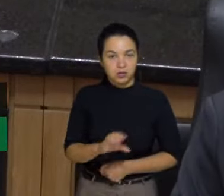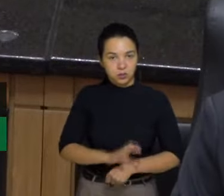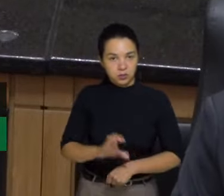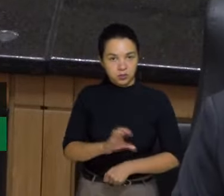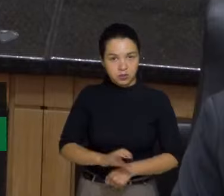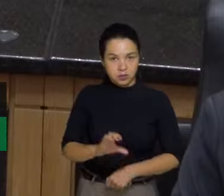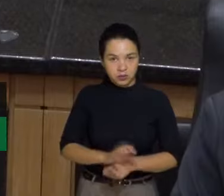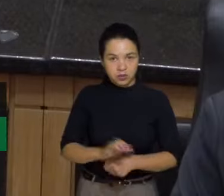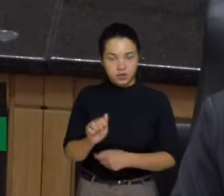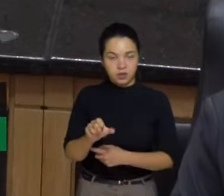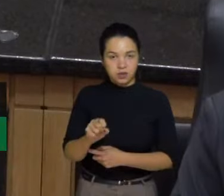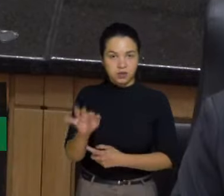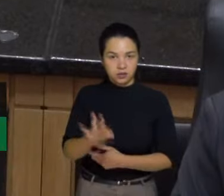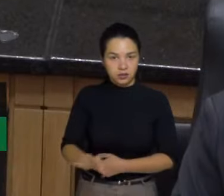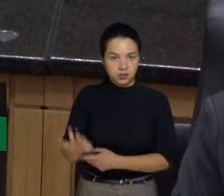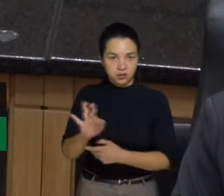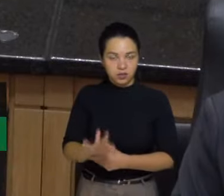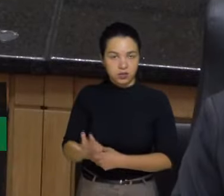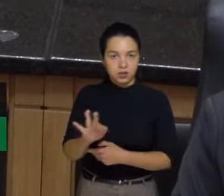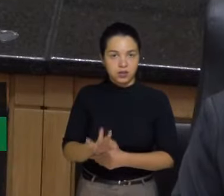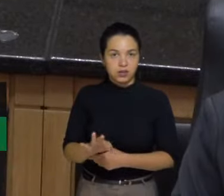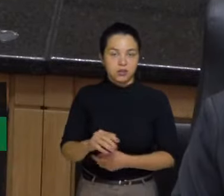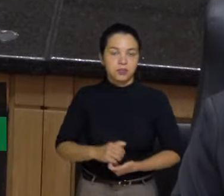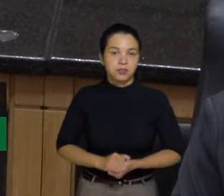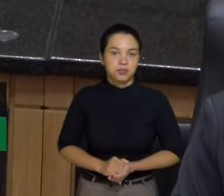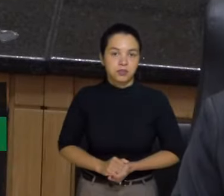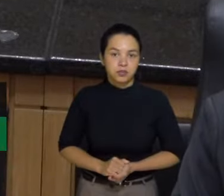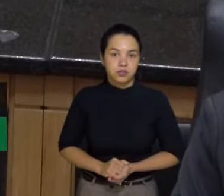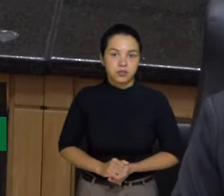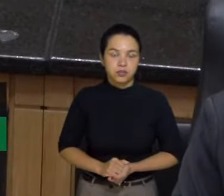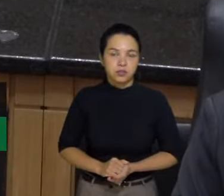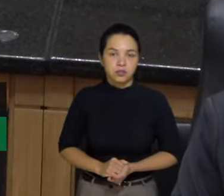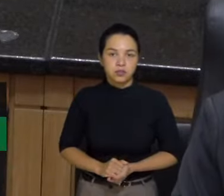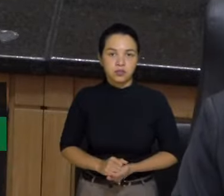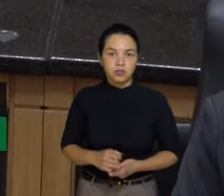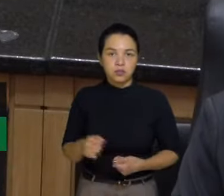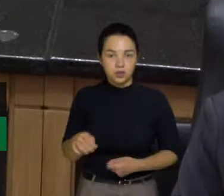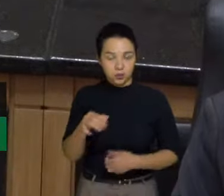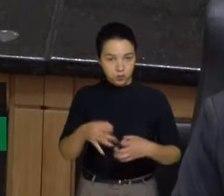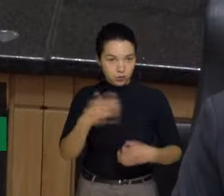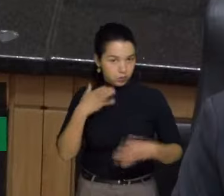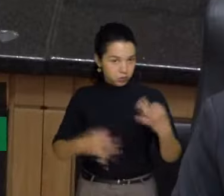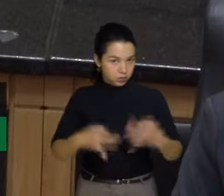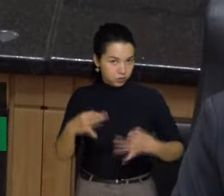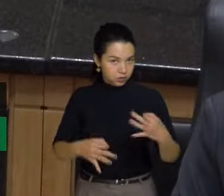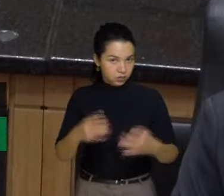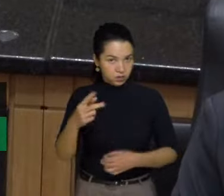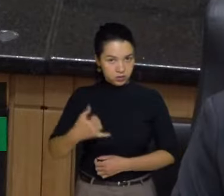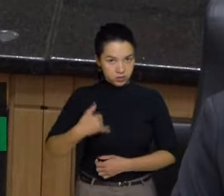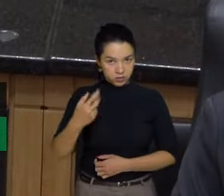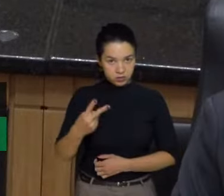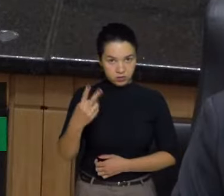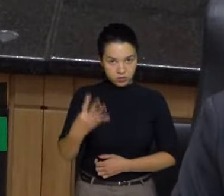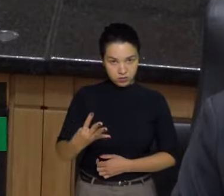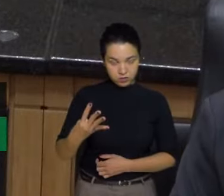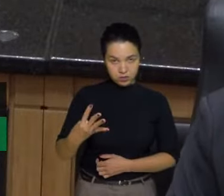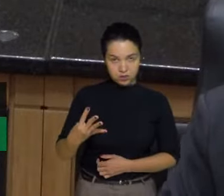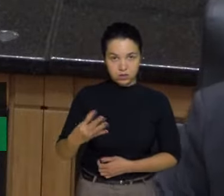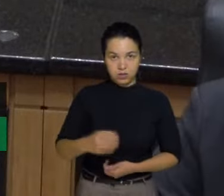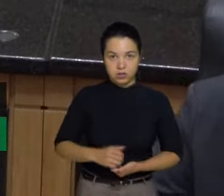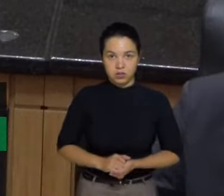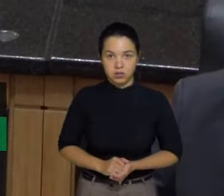faculdade. E, fruto da sua capacidade, do seu talento, se tornou juiz federal aos 24 anos de idade, juiz federal mais jovem aqui